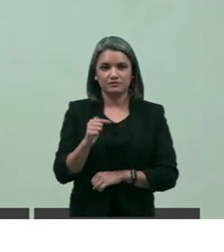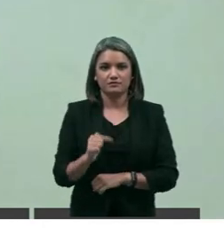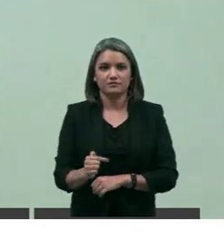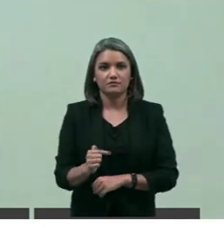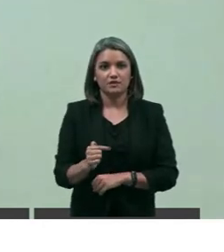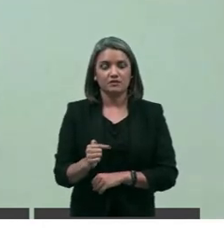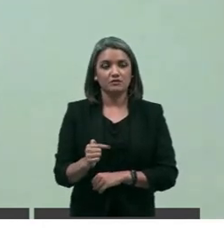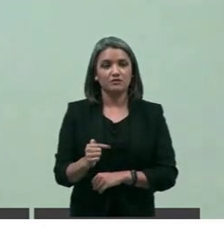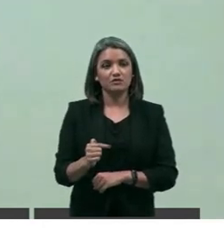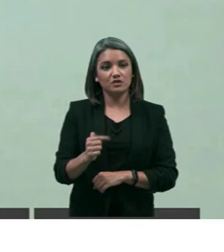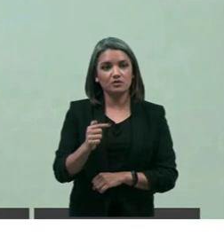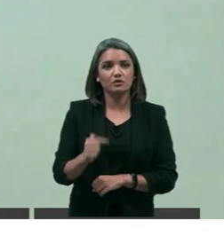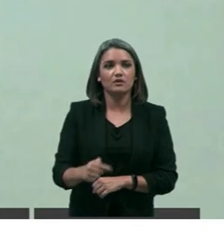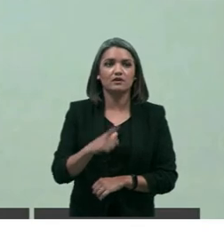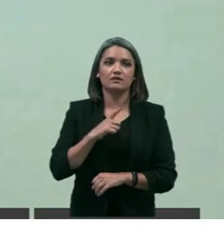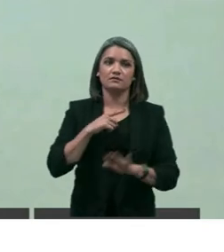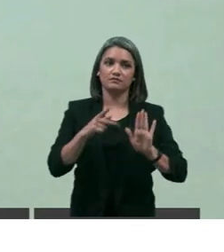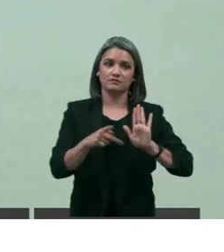número